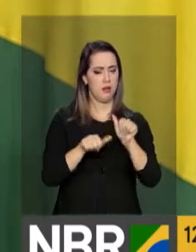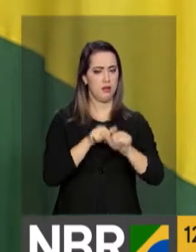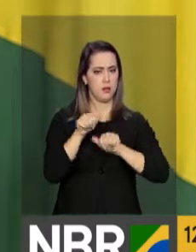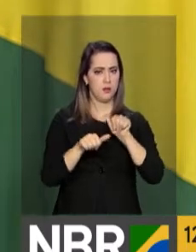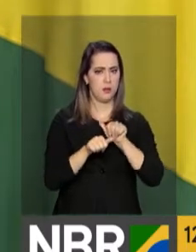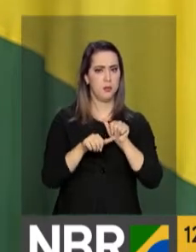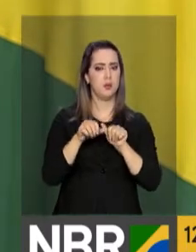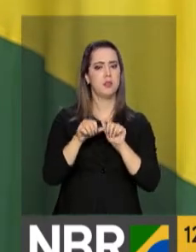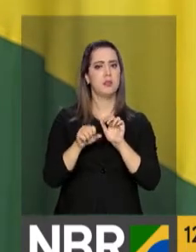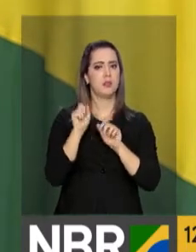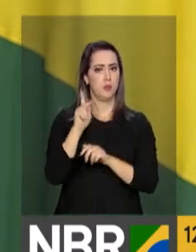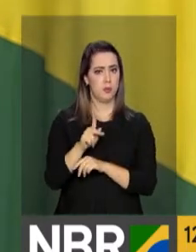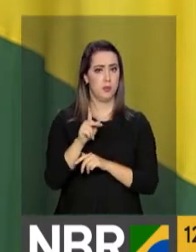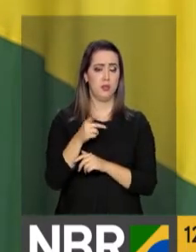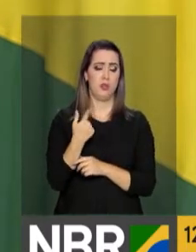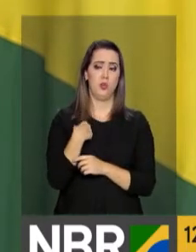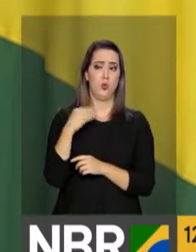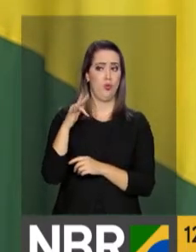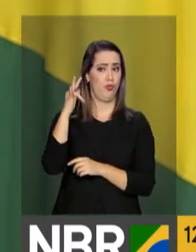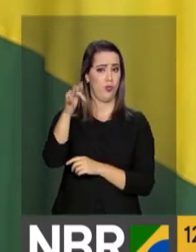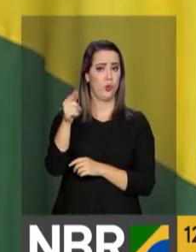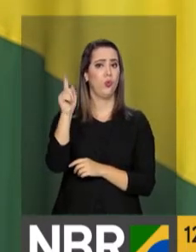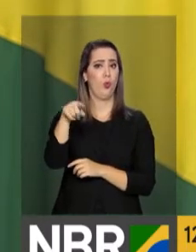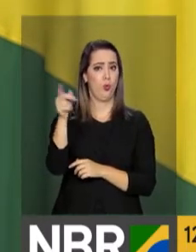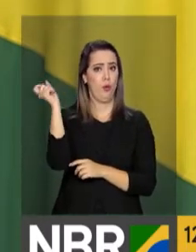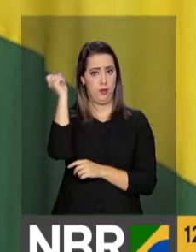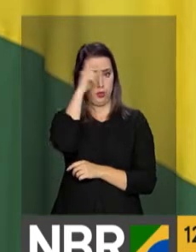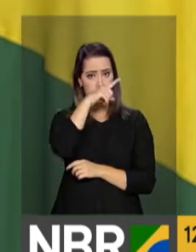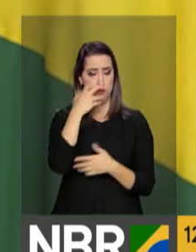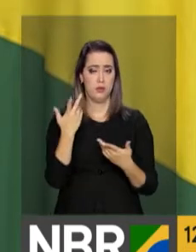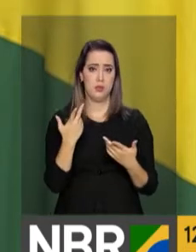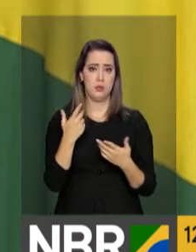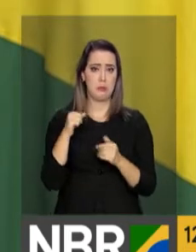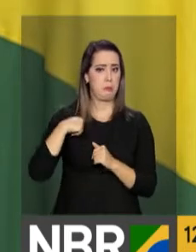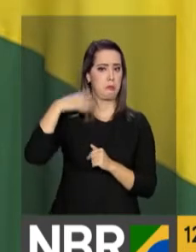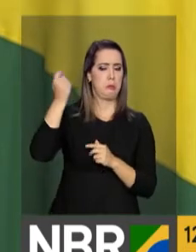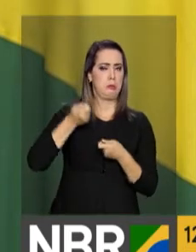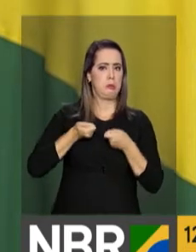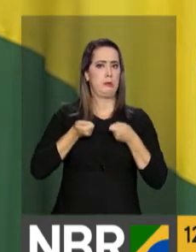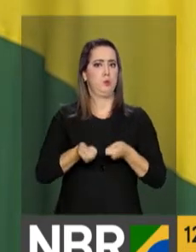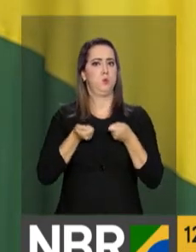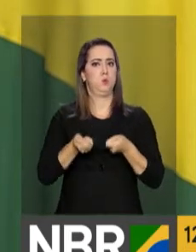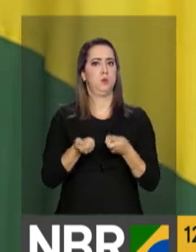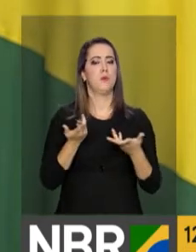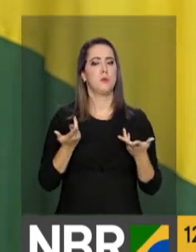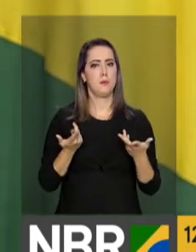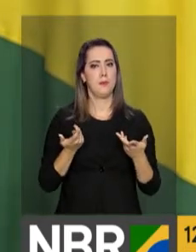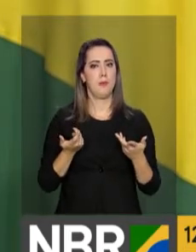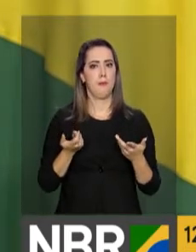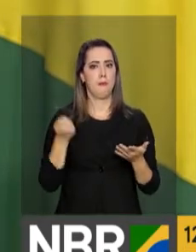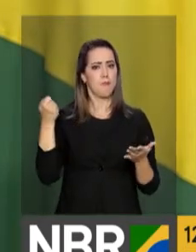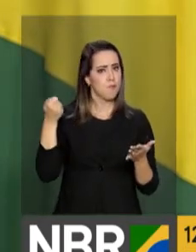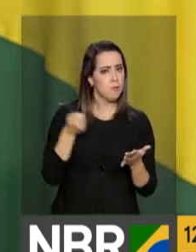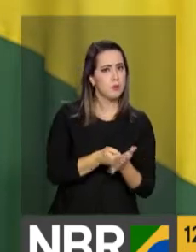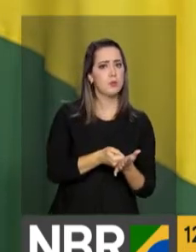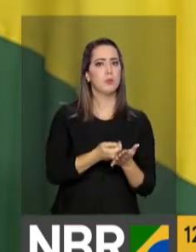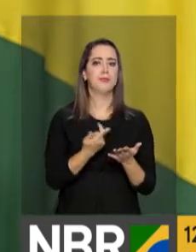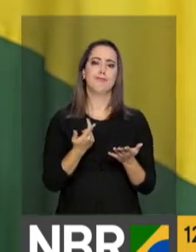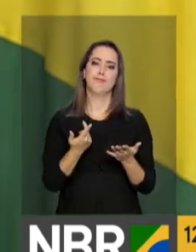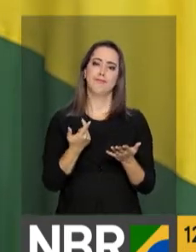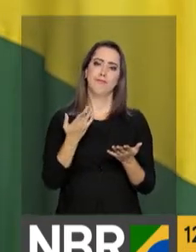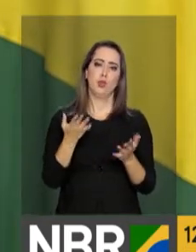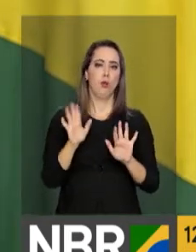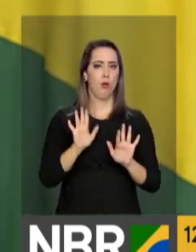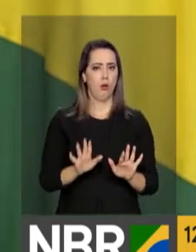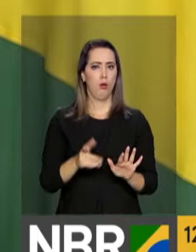esta que eu vou escrever aos senhores e senhoras mas será muito mais radicalizada quem sabe radicalizada a um